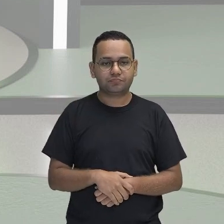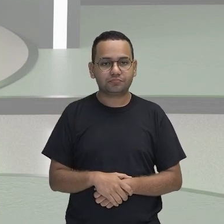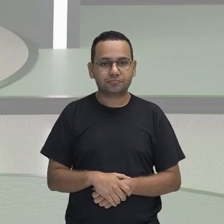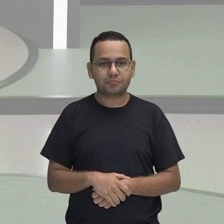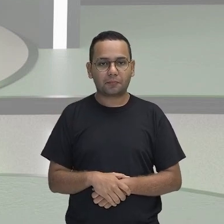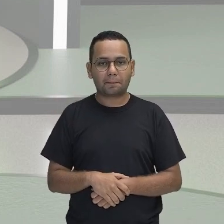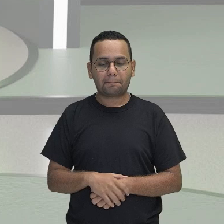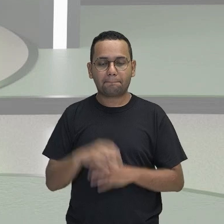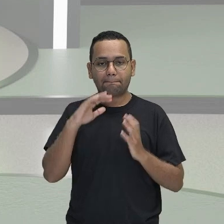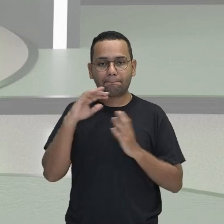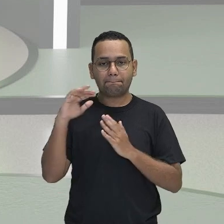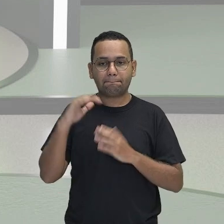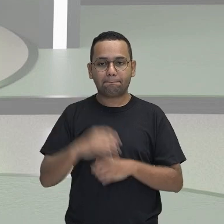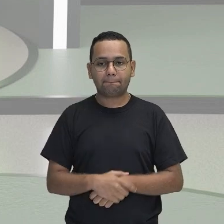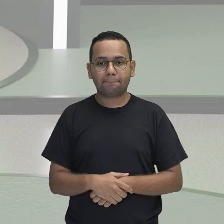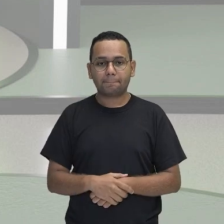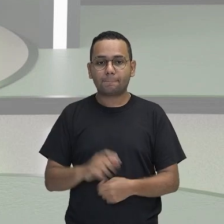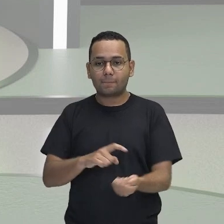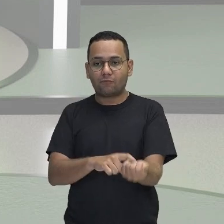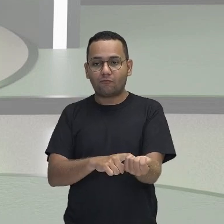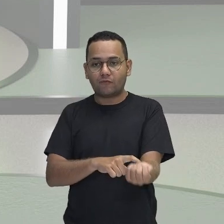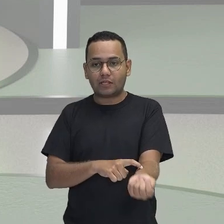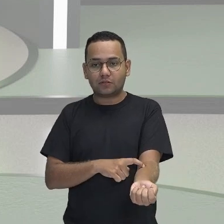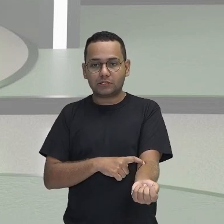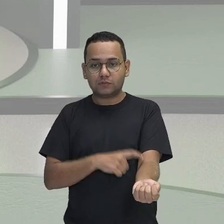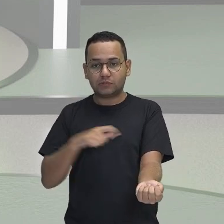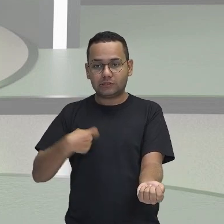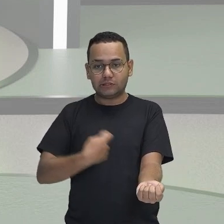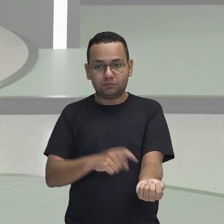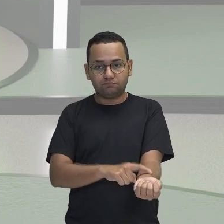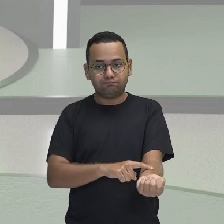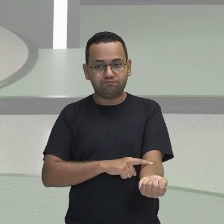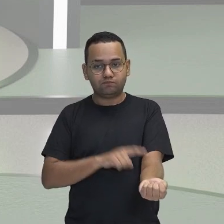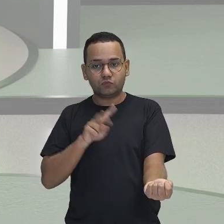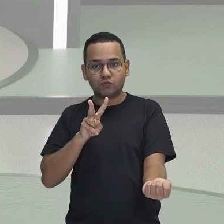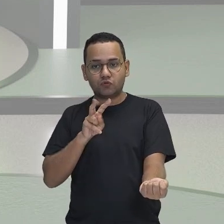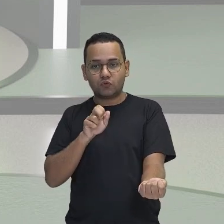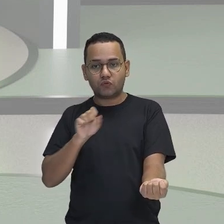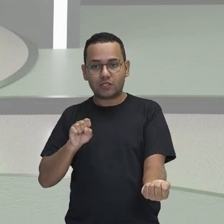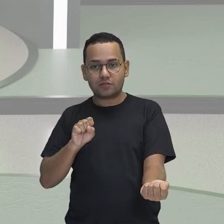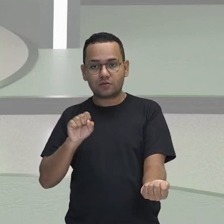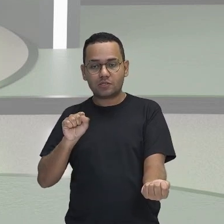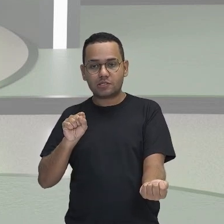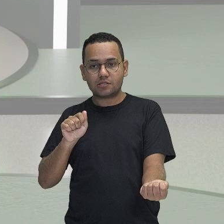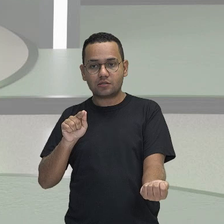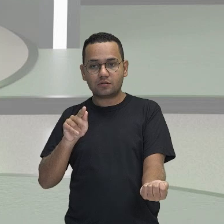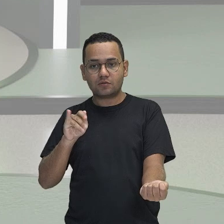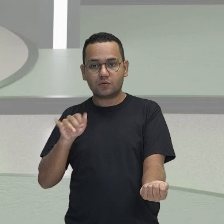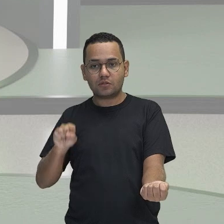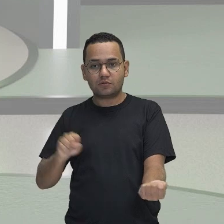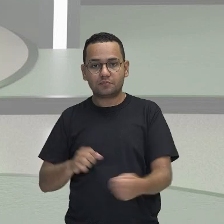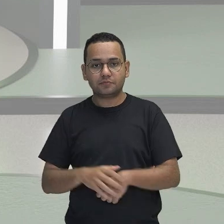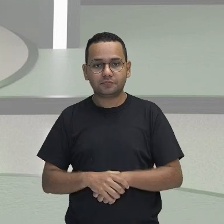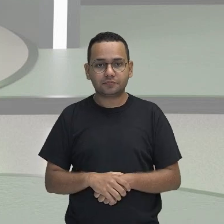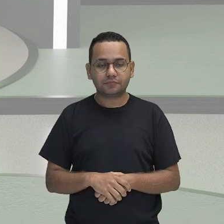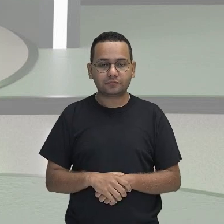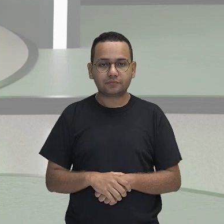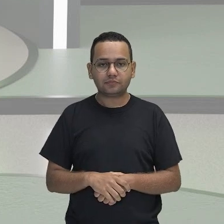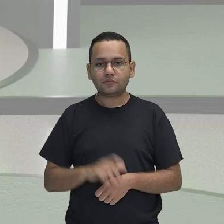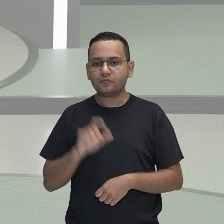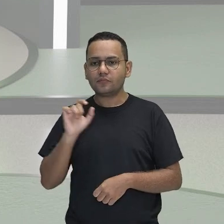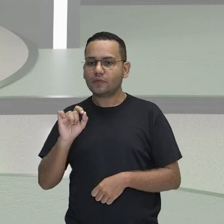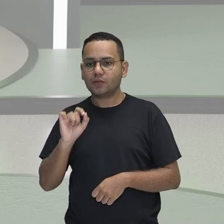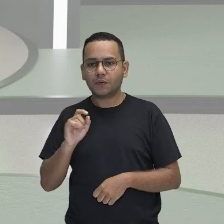continuidade, os nossos vasos sanguíneos. Os vasos sanguíneos são tubos por onde o